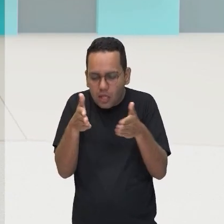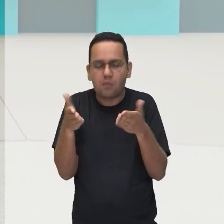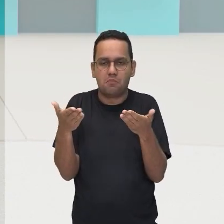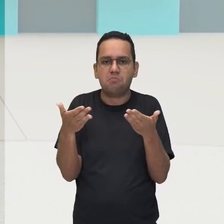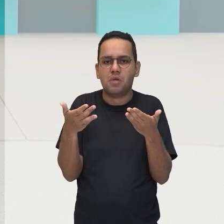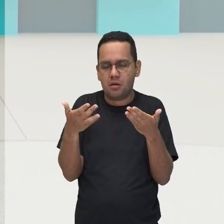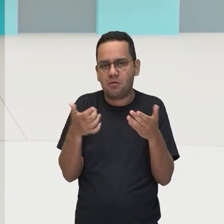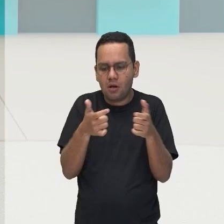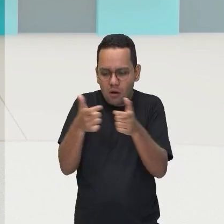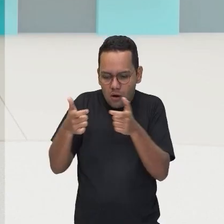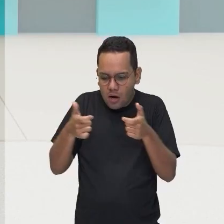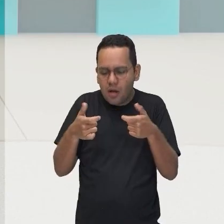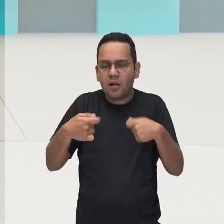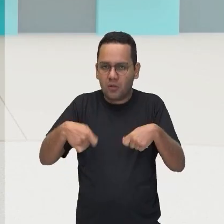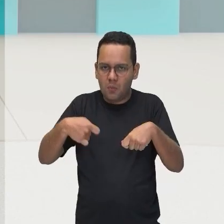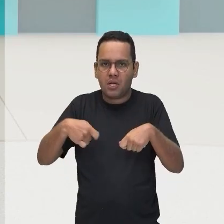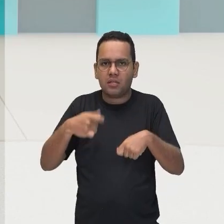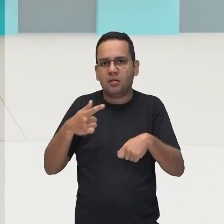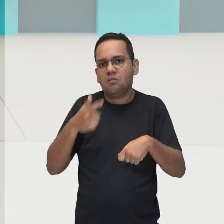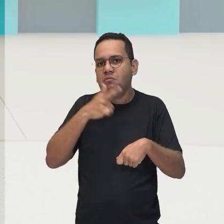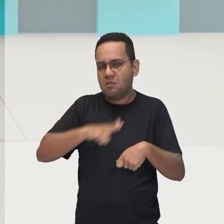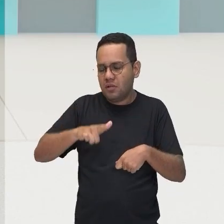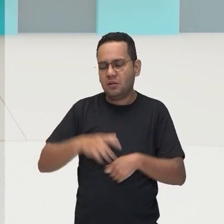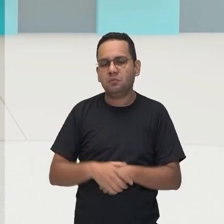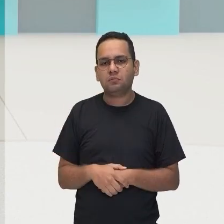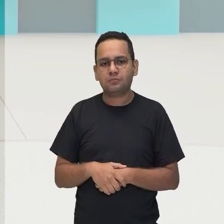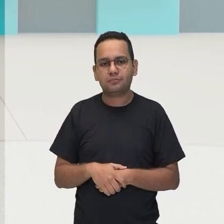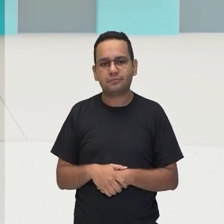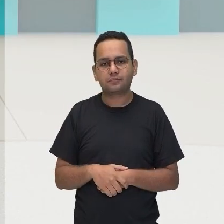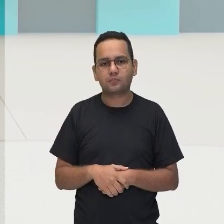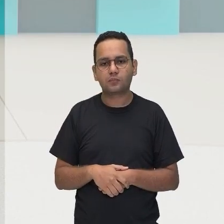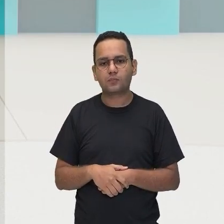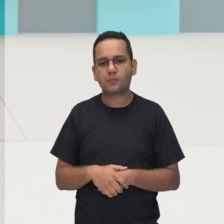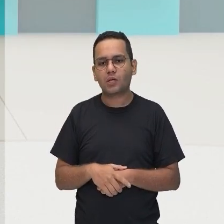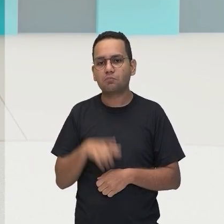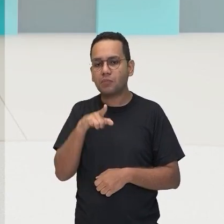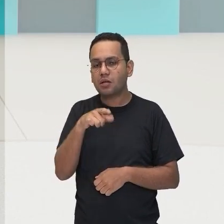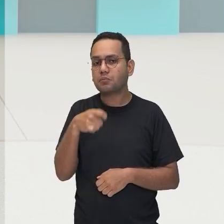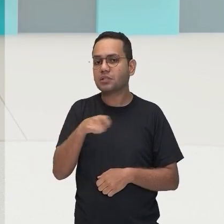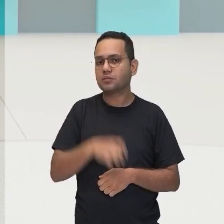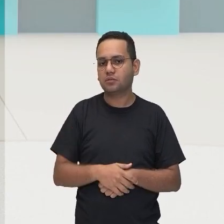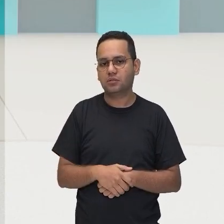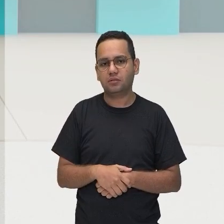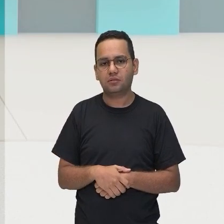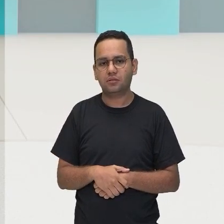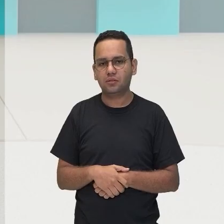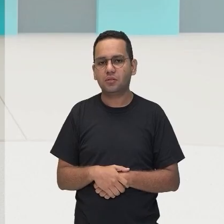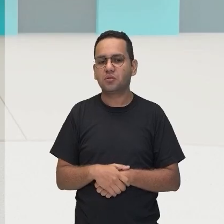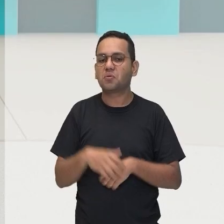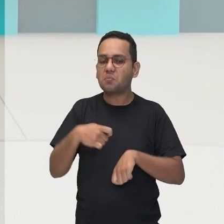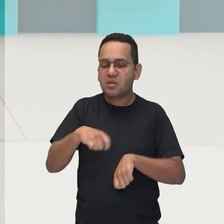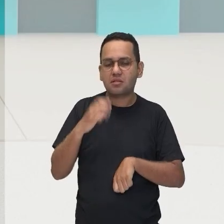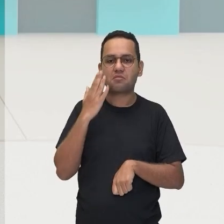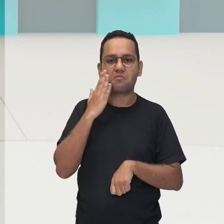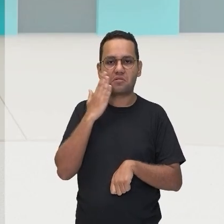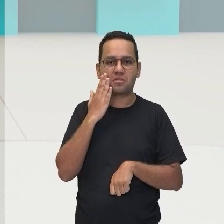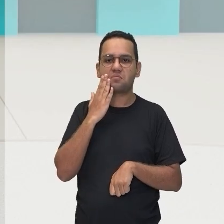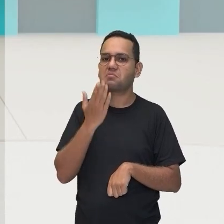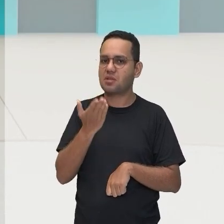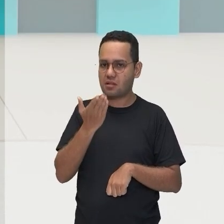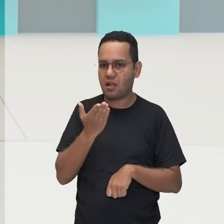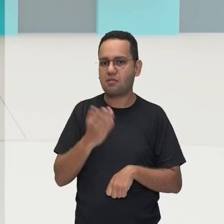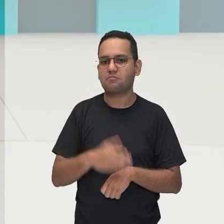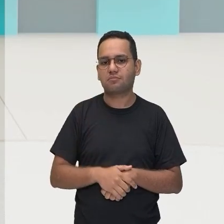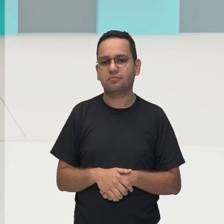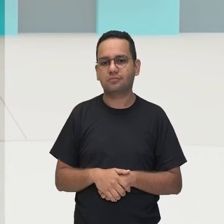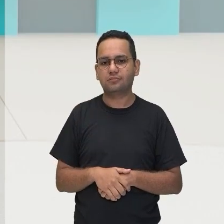que você tem que percorrer, tá certo? Então, a corrida de orientação precisa desse conhecimento prévio. Continuando, né,